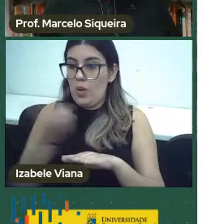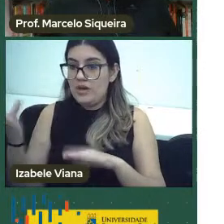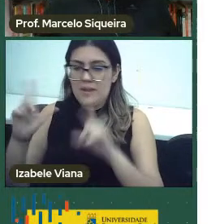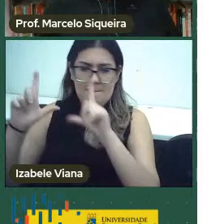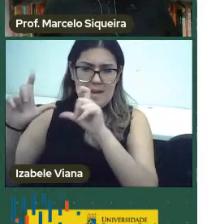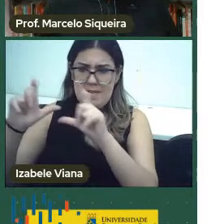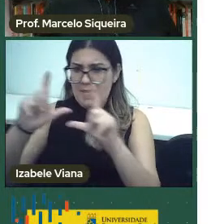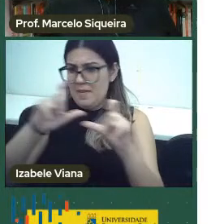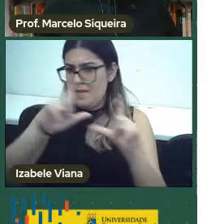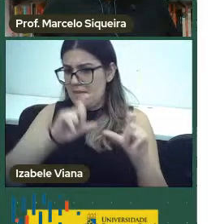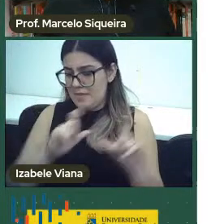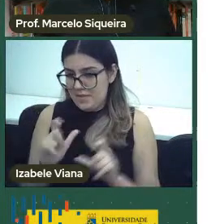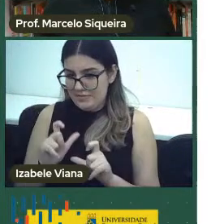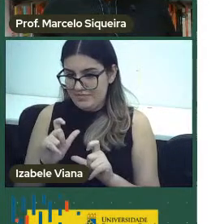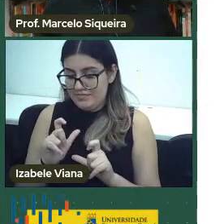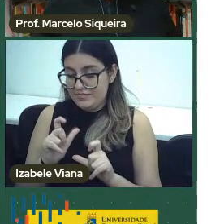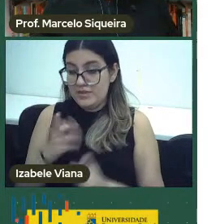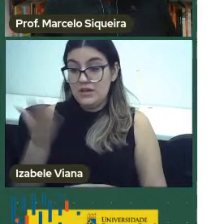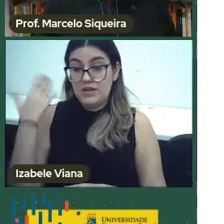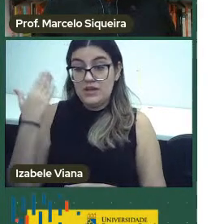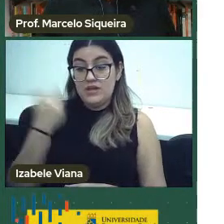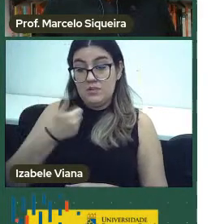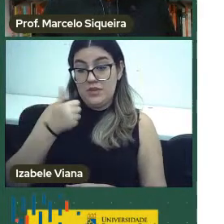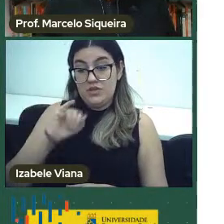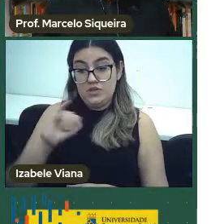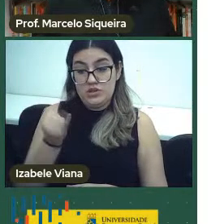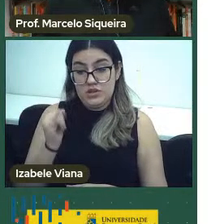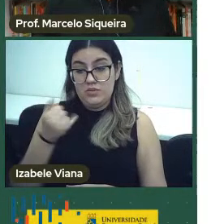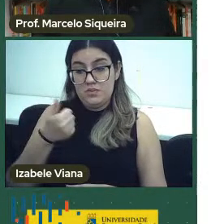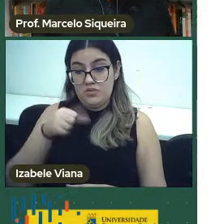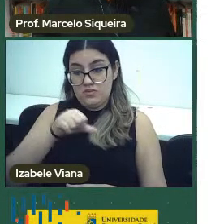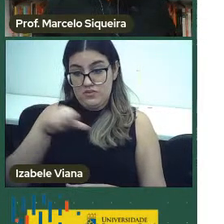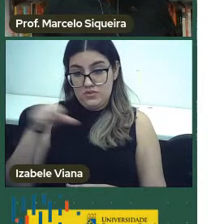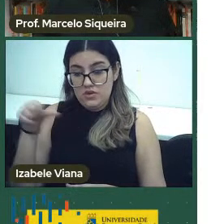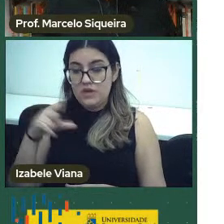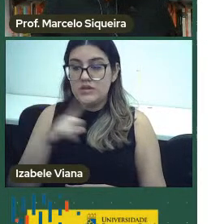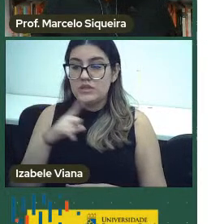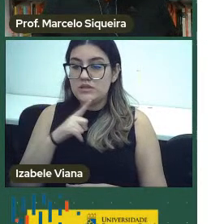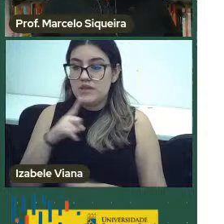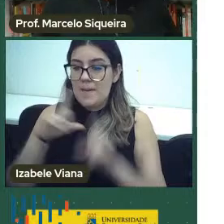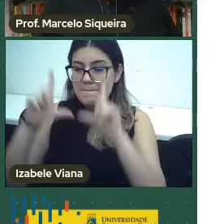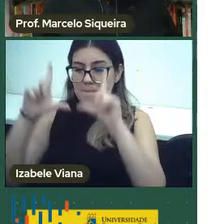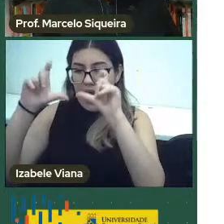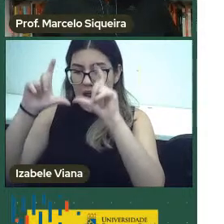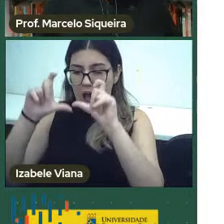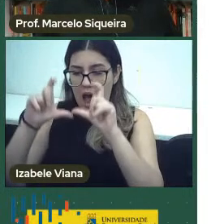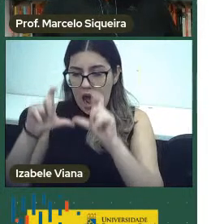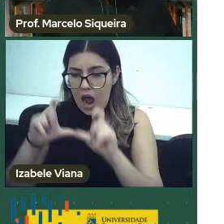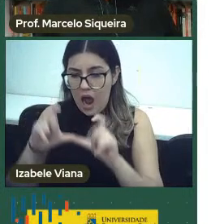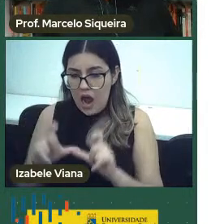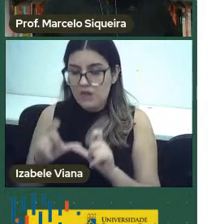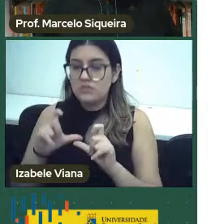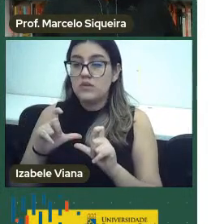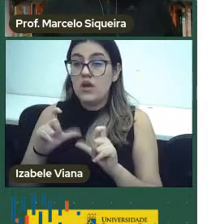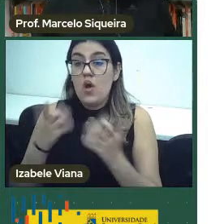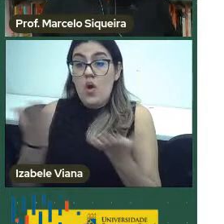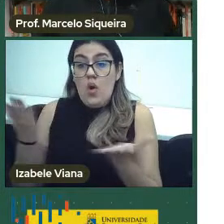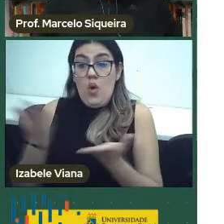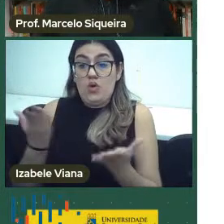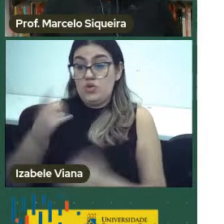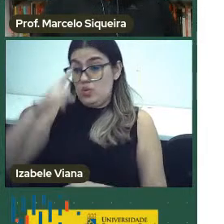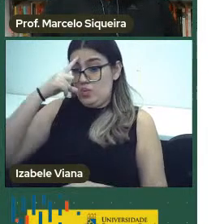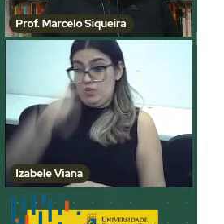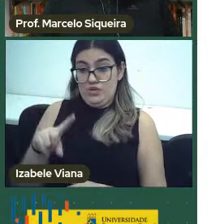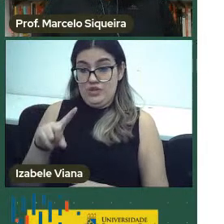1999, se produziu um número X de fotografias que vai ser superado apenas hoje, no dia 9 de junho, para a gente